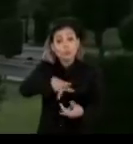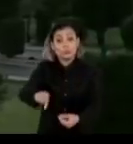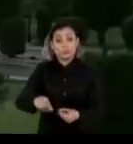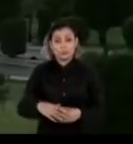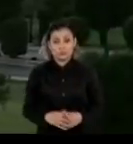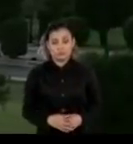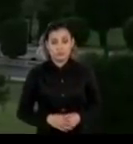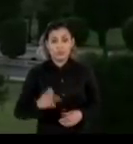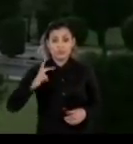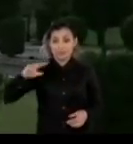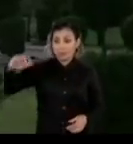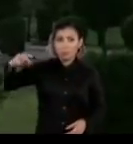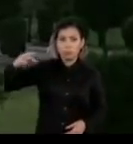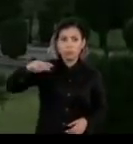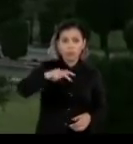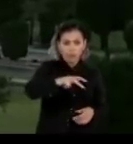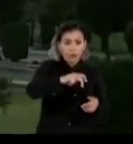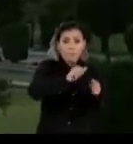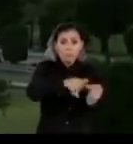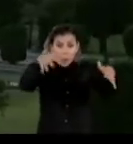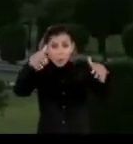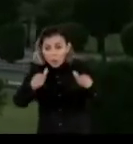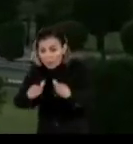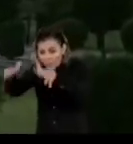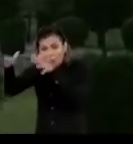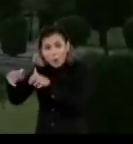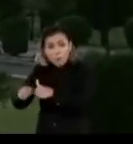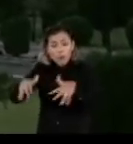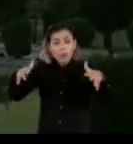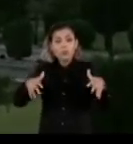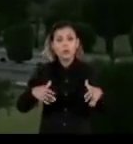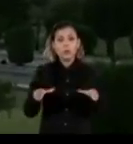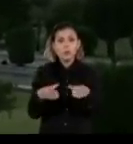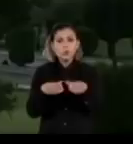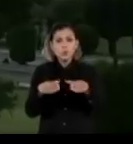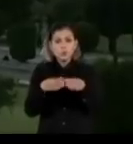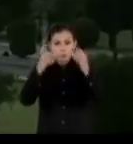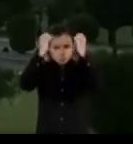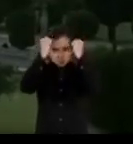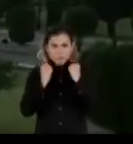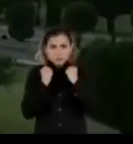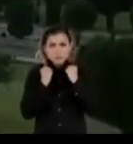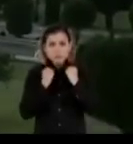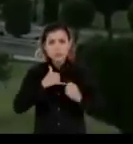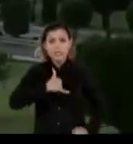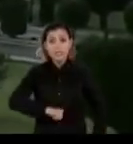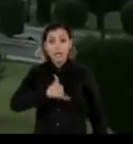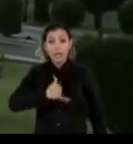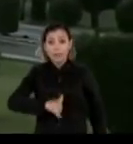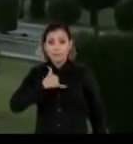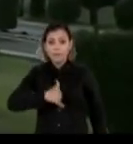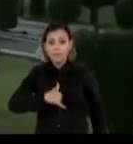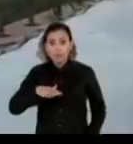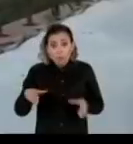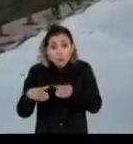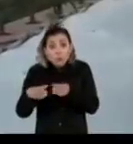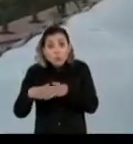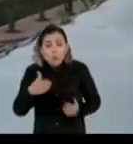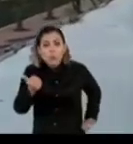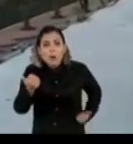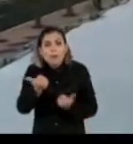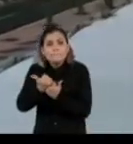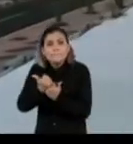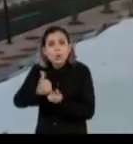Os ataques com drones foram reivindicados pelos rebeldes Houthis do Iêmen, grupo apoiado pelo regime